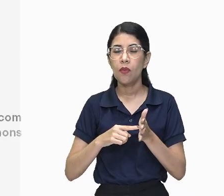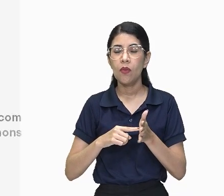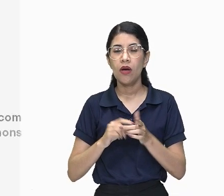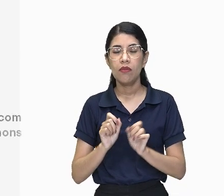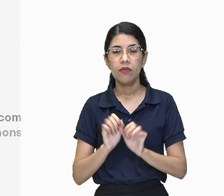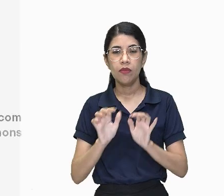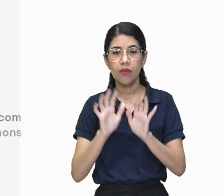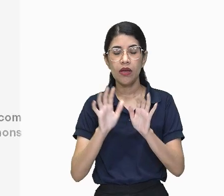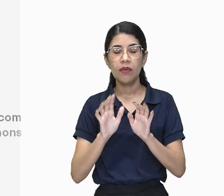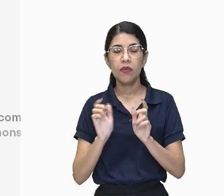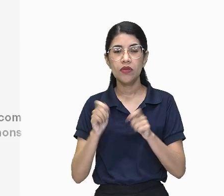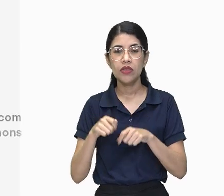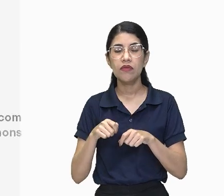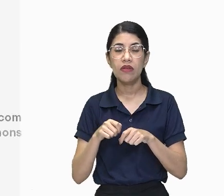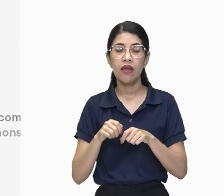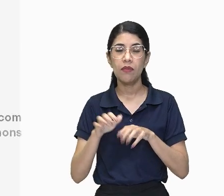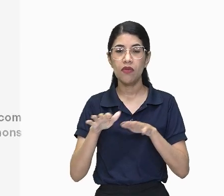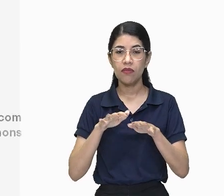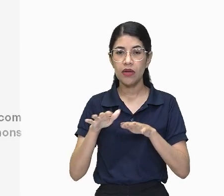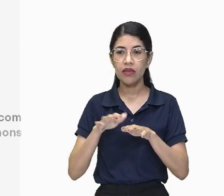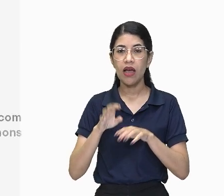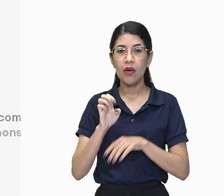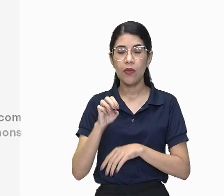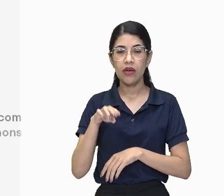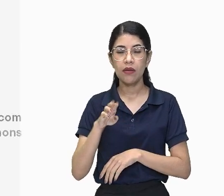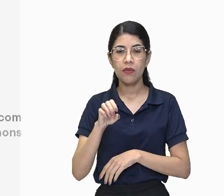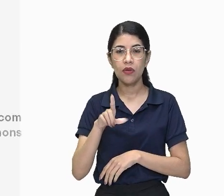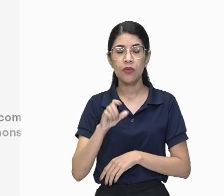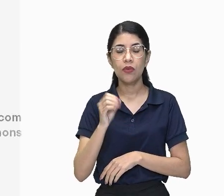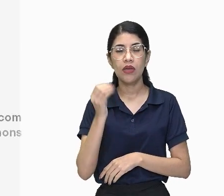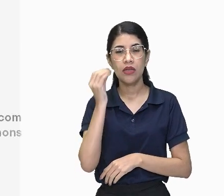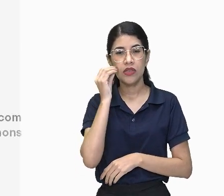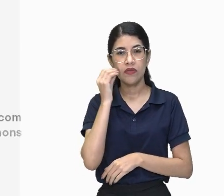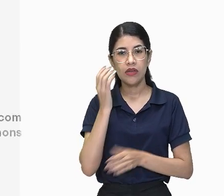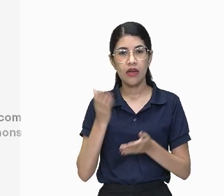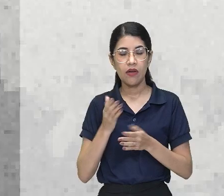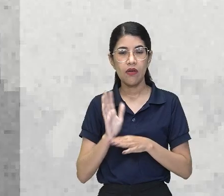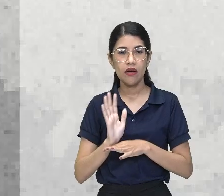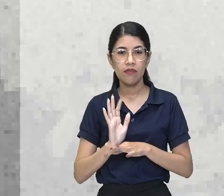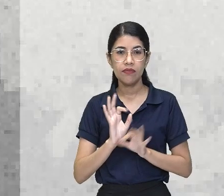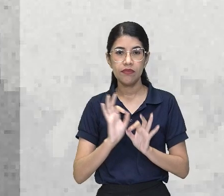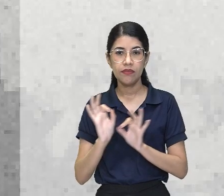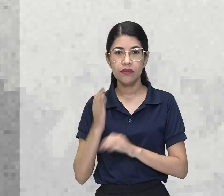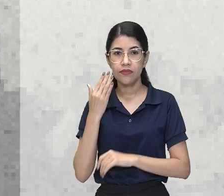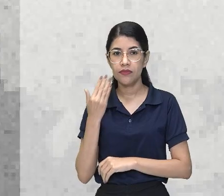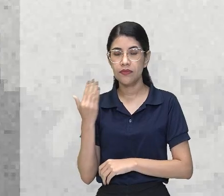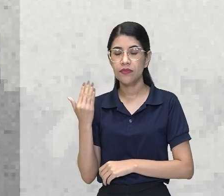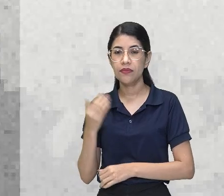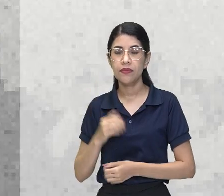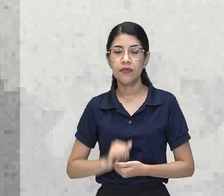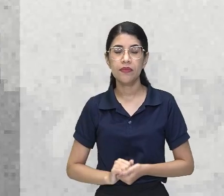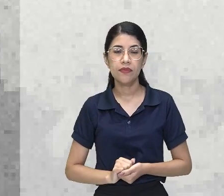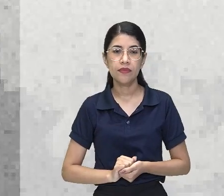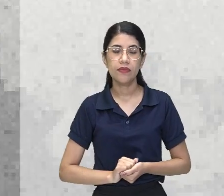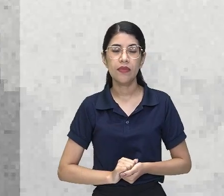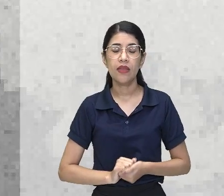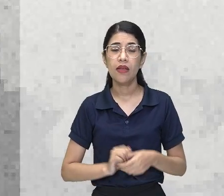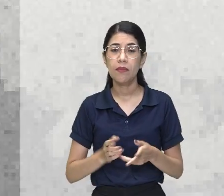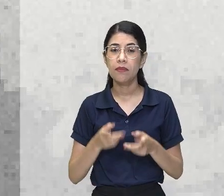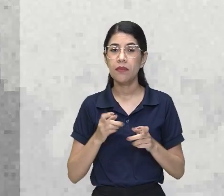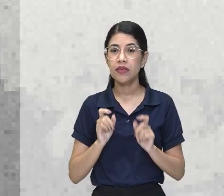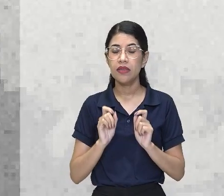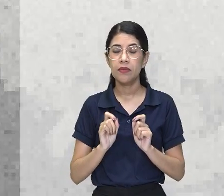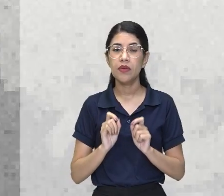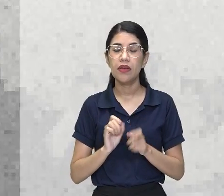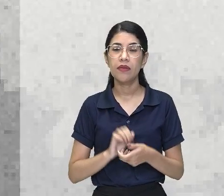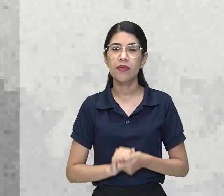mover êmbolos ou pistões, que a gente vai ver agora na nossa imagem. Bem, então observem aí o